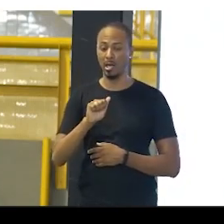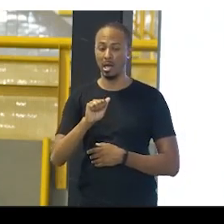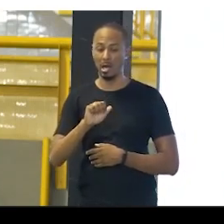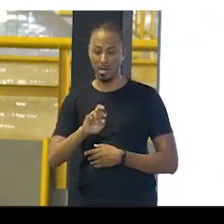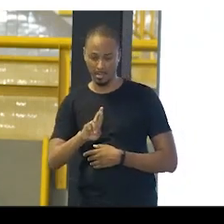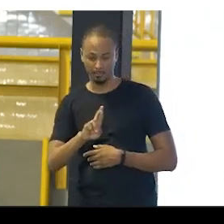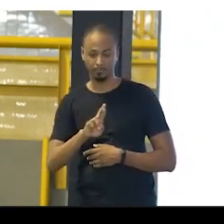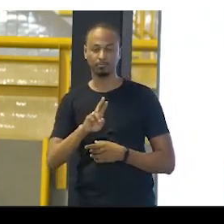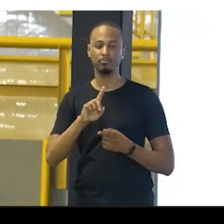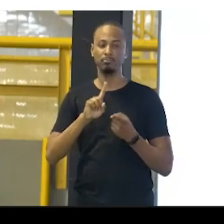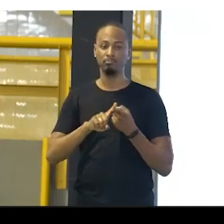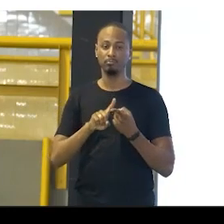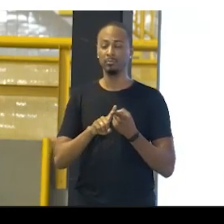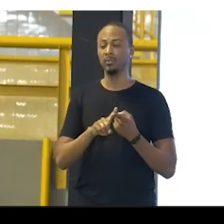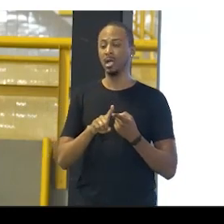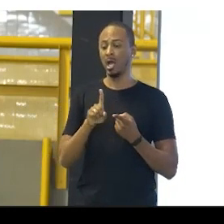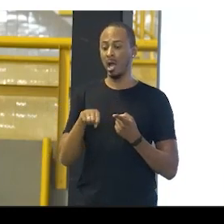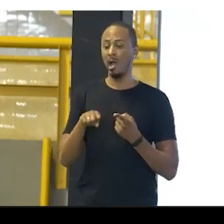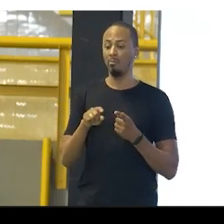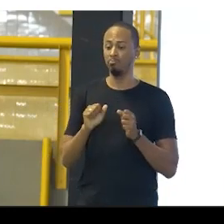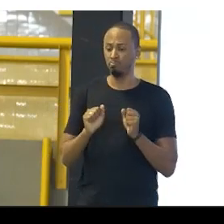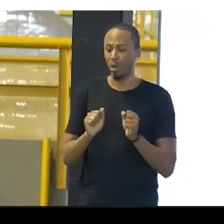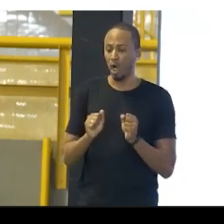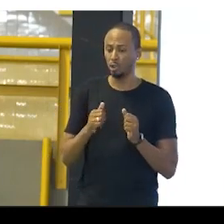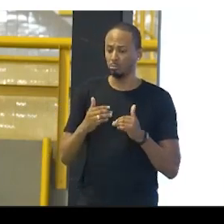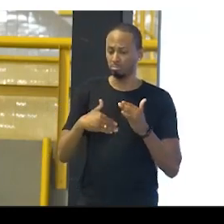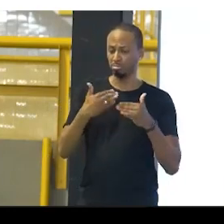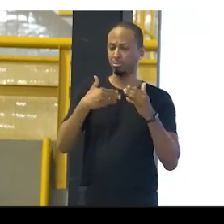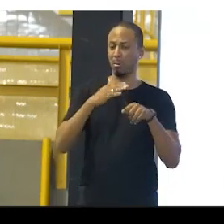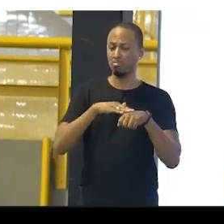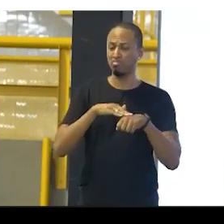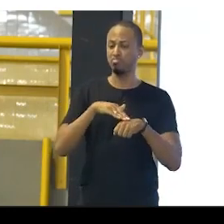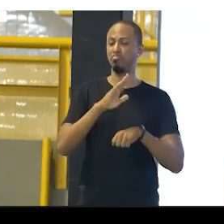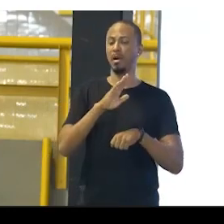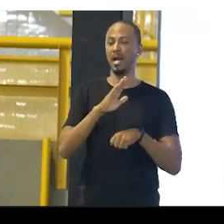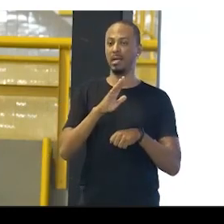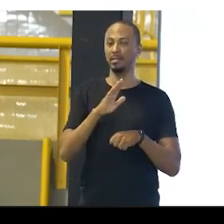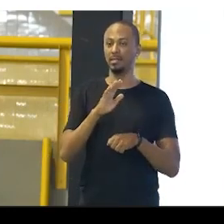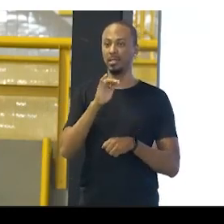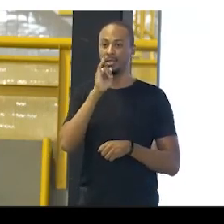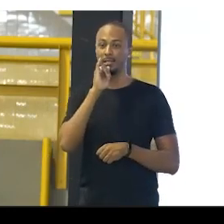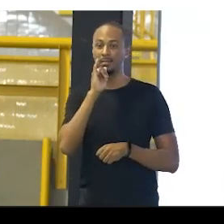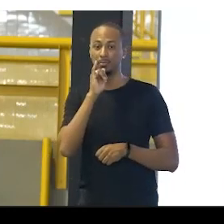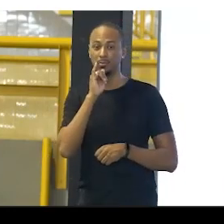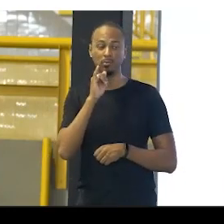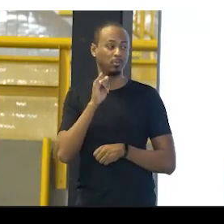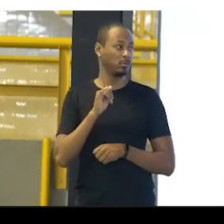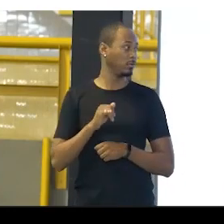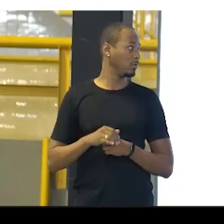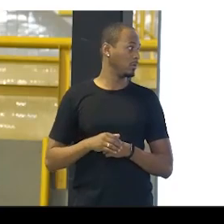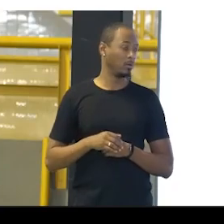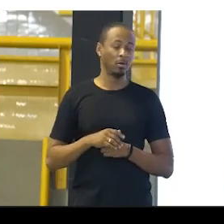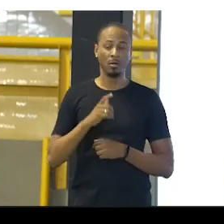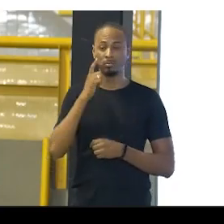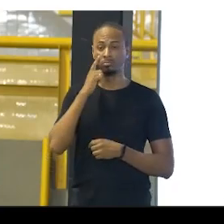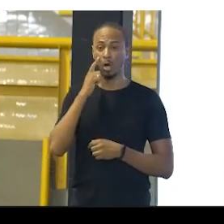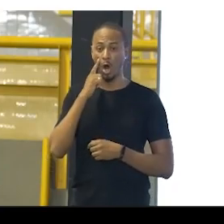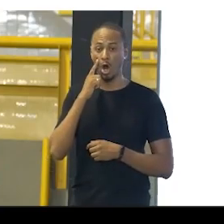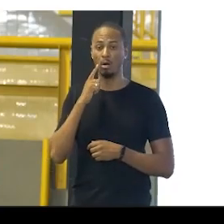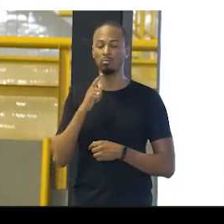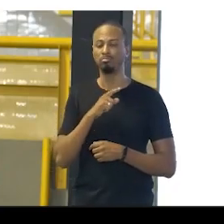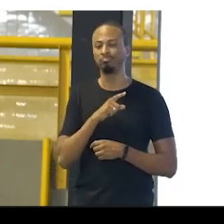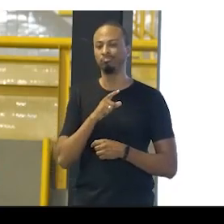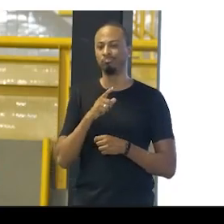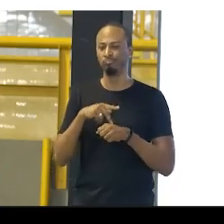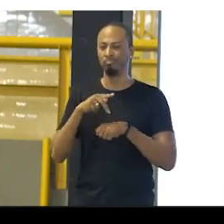de tecnologia para o uso para fins não pacíficos. Olha a Coreia do Norte e olha o